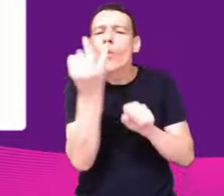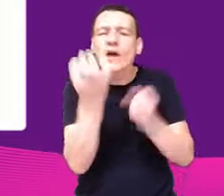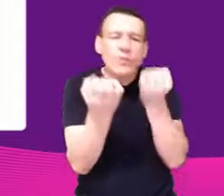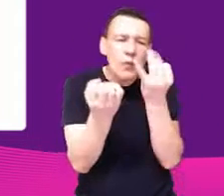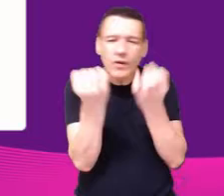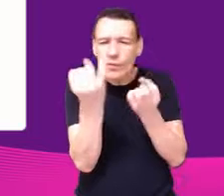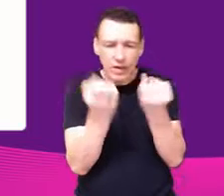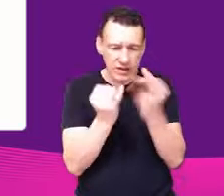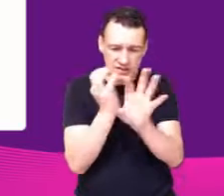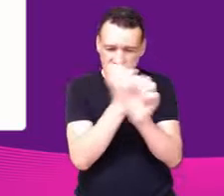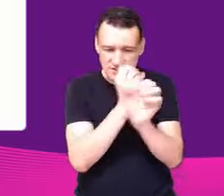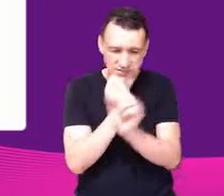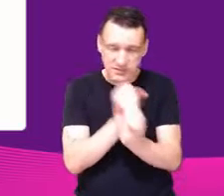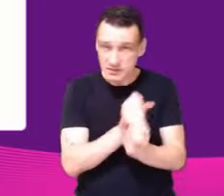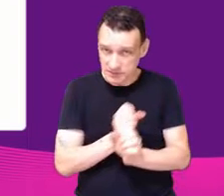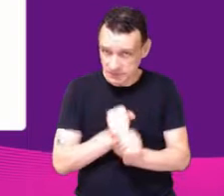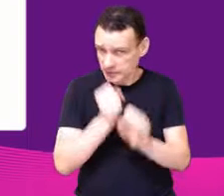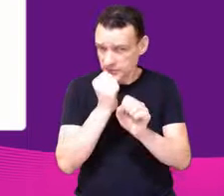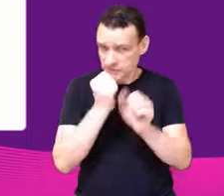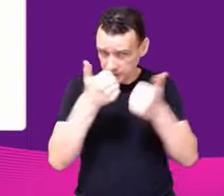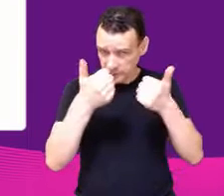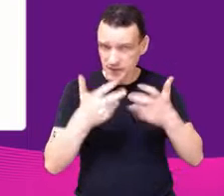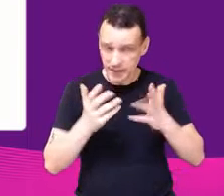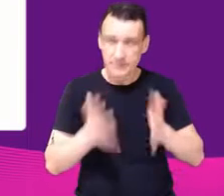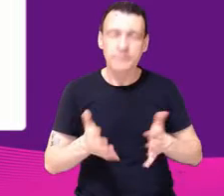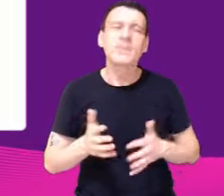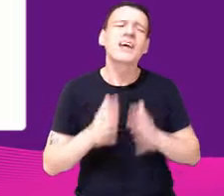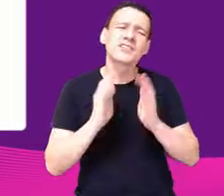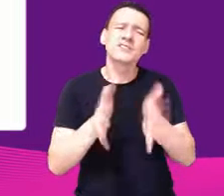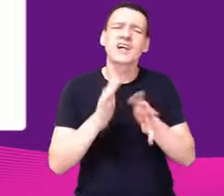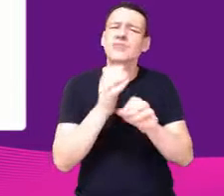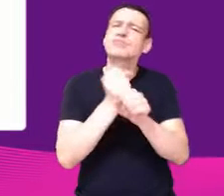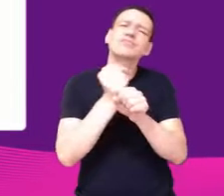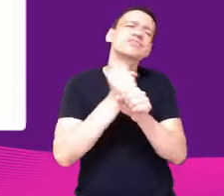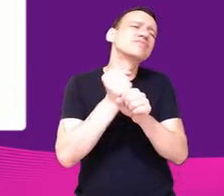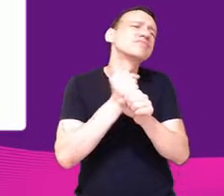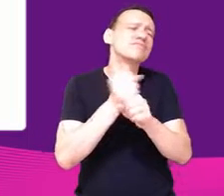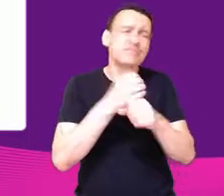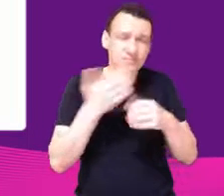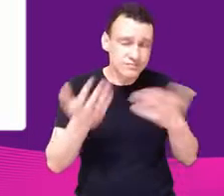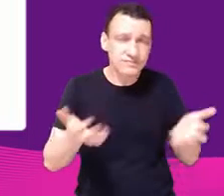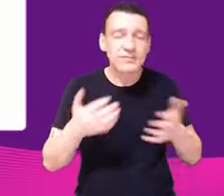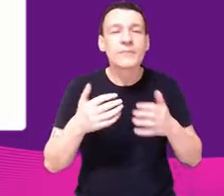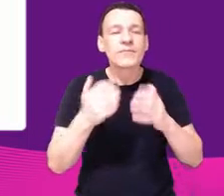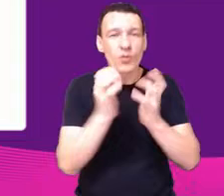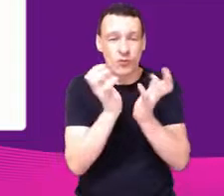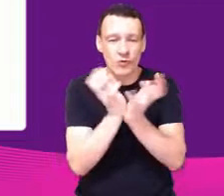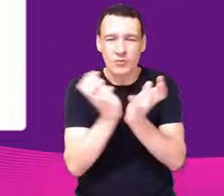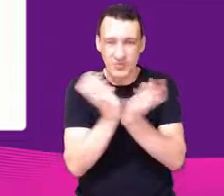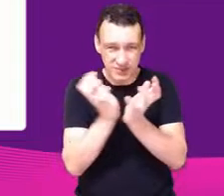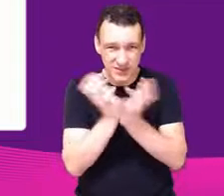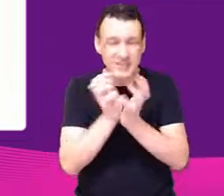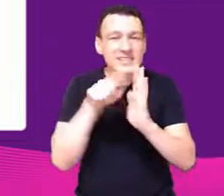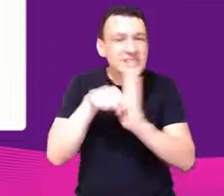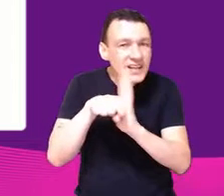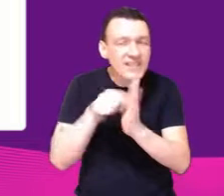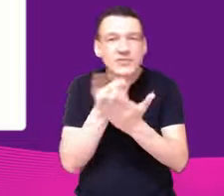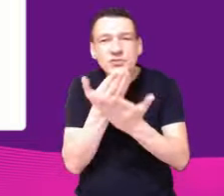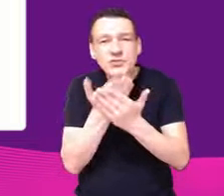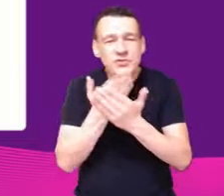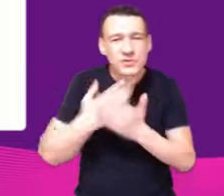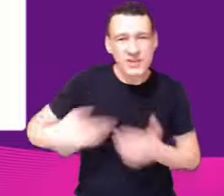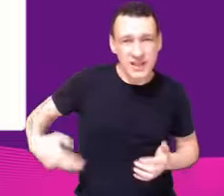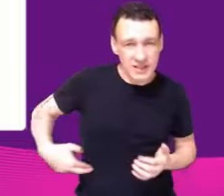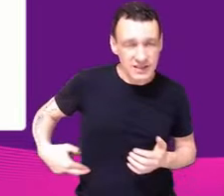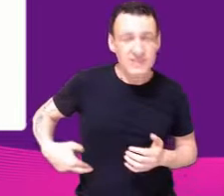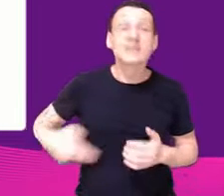comunidade nefrológica foi um pouco inconsistente, né, na comunicação